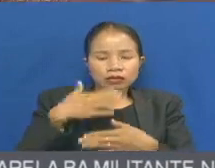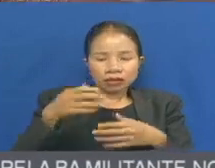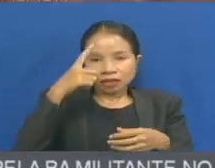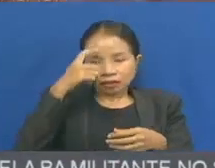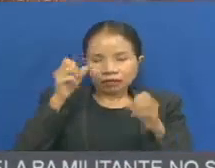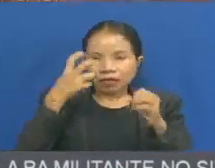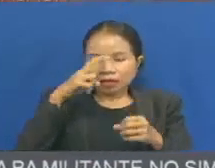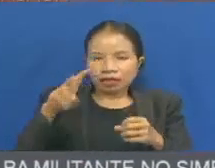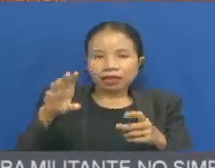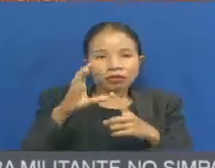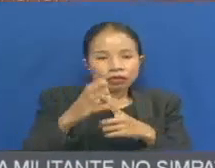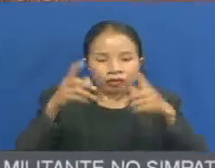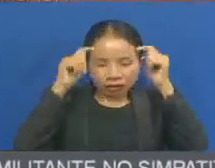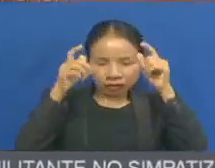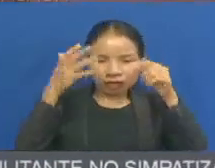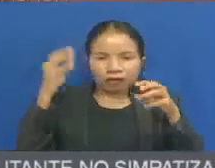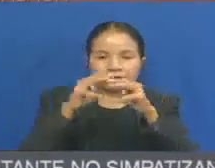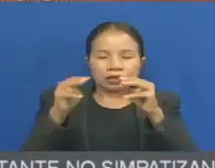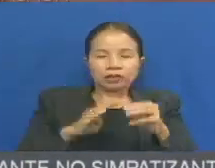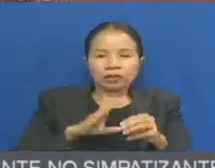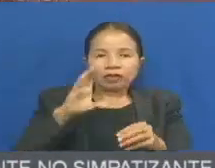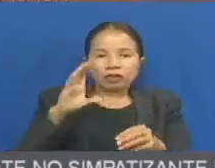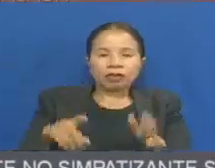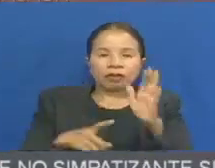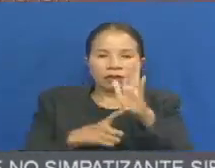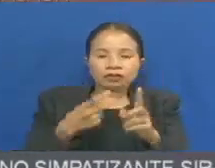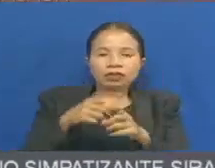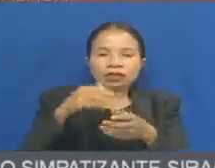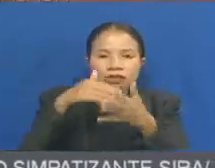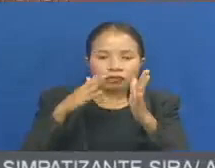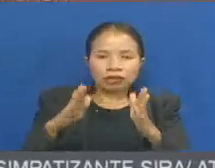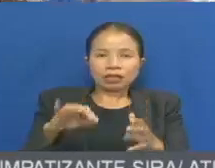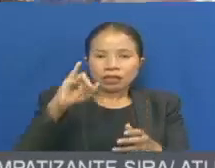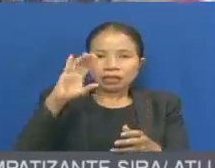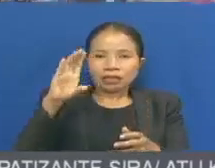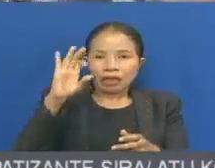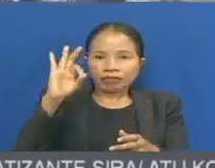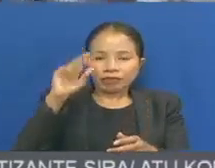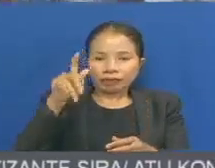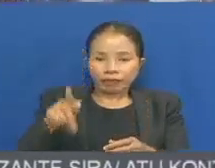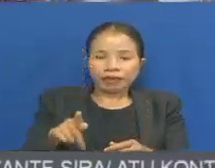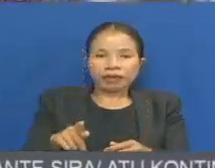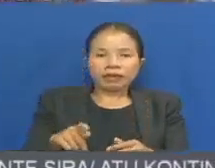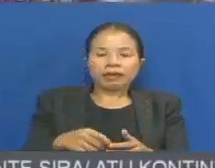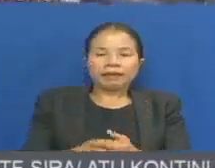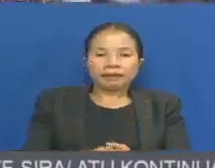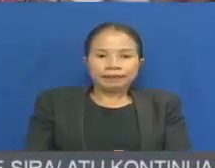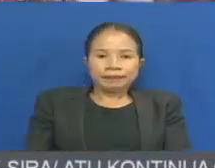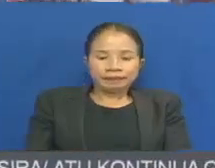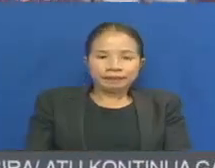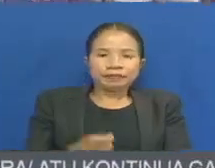identidade município balcão ele apresenta russas durante Instituto católico formação professora Marista